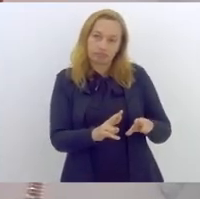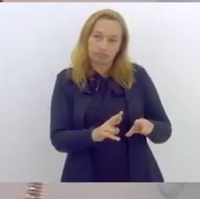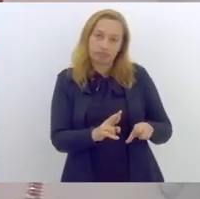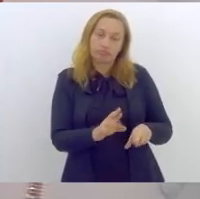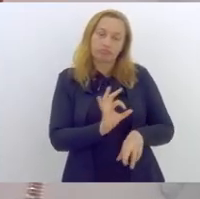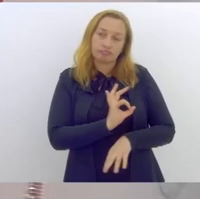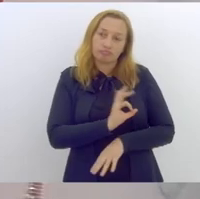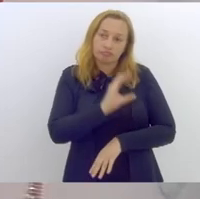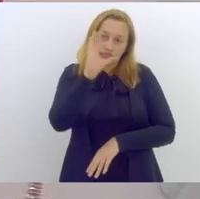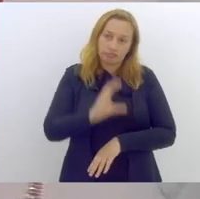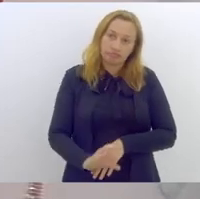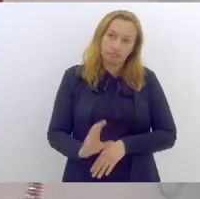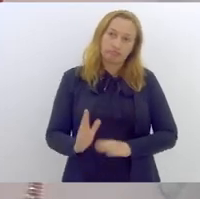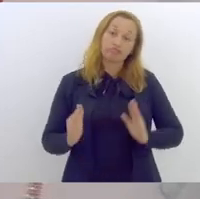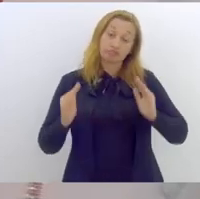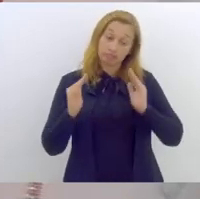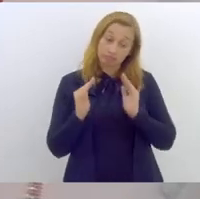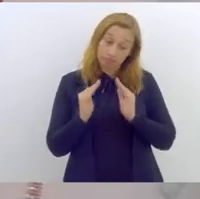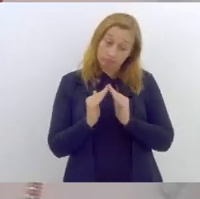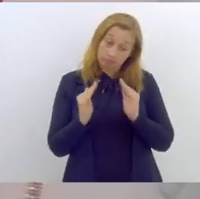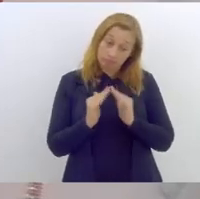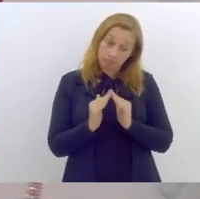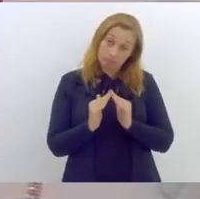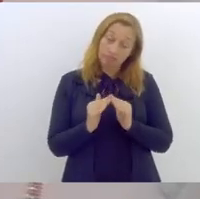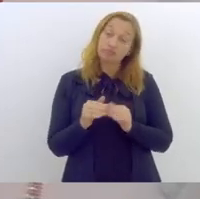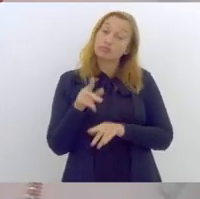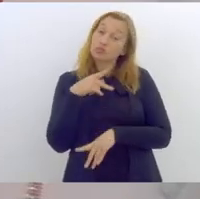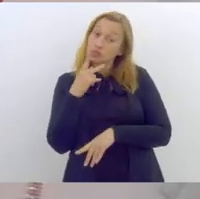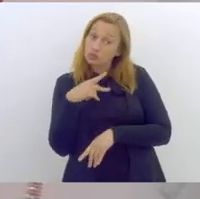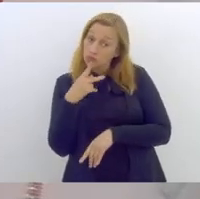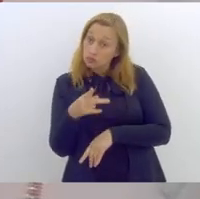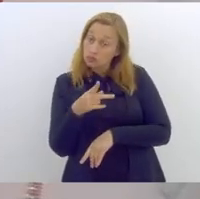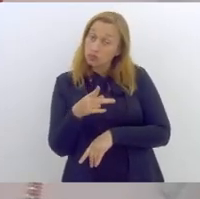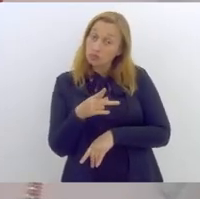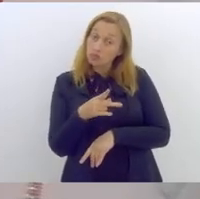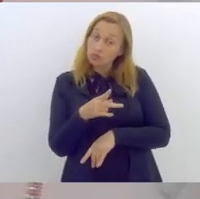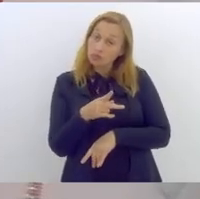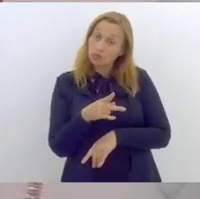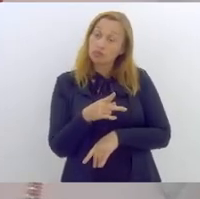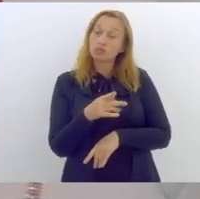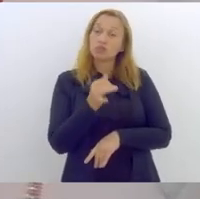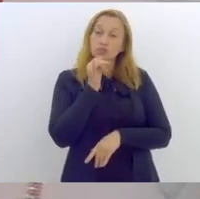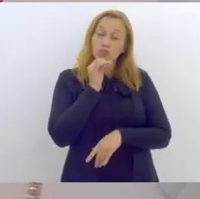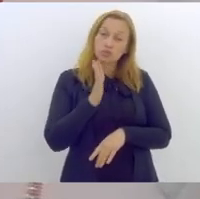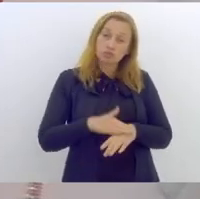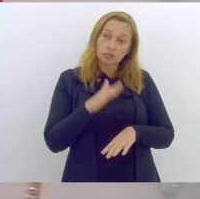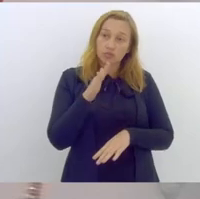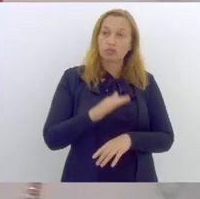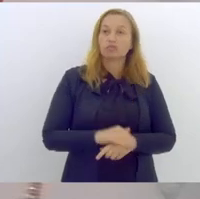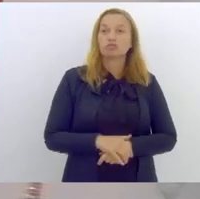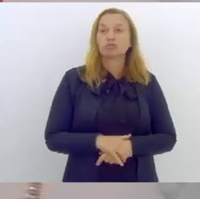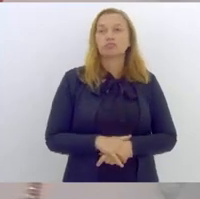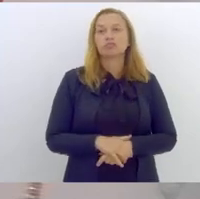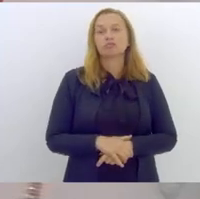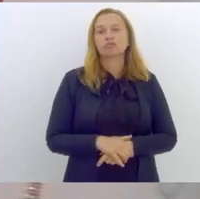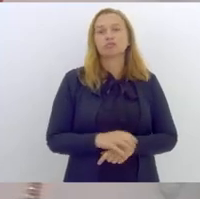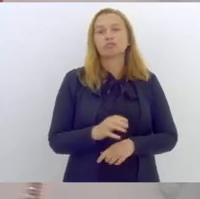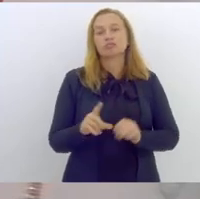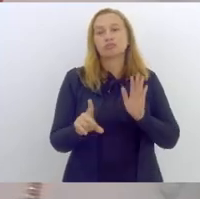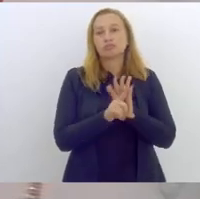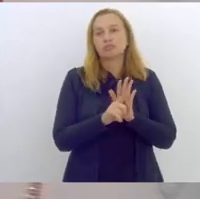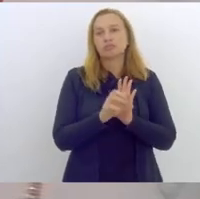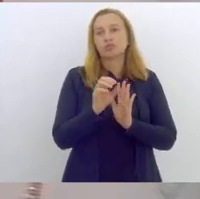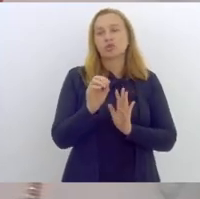Polícia Civil com esta casa eu falo isso dando mais exemplos uma lei orgânica